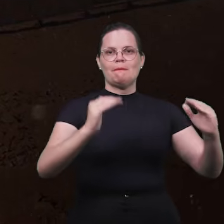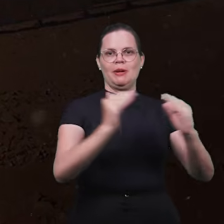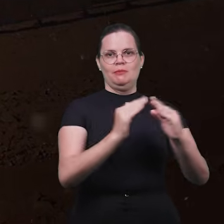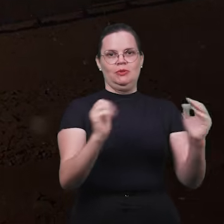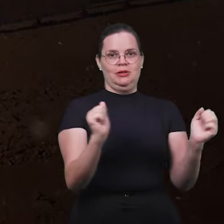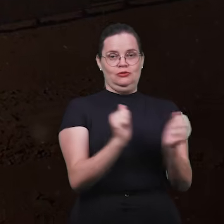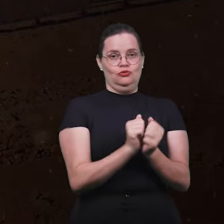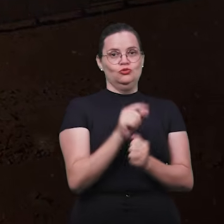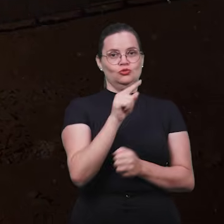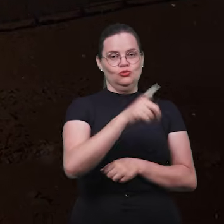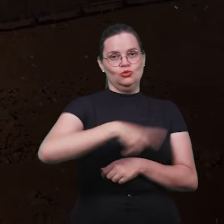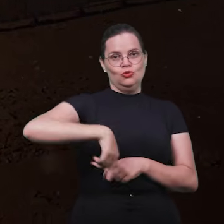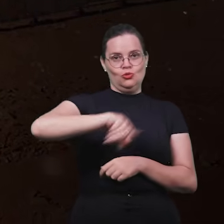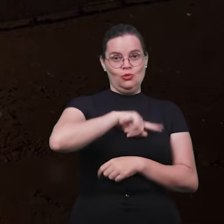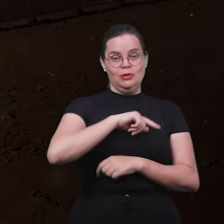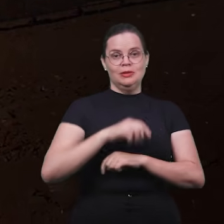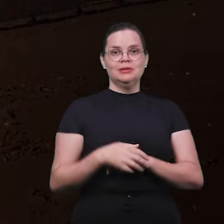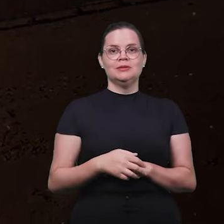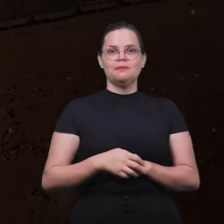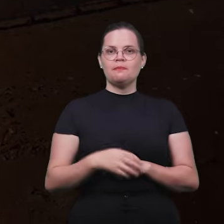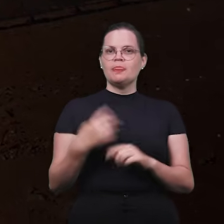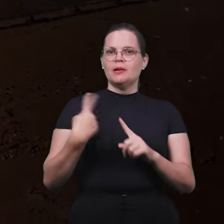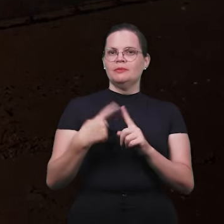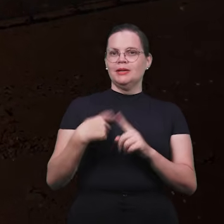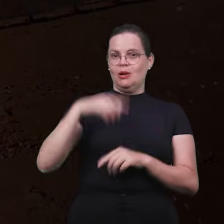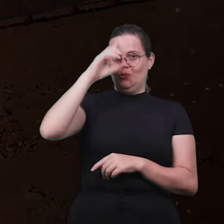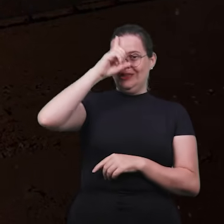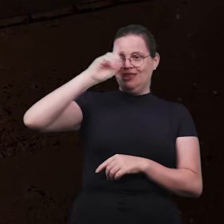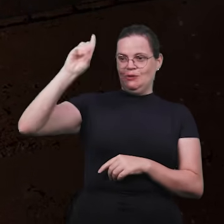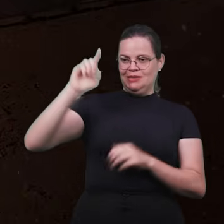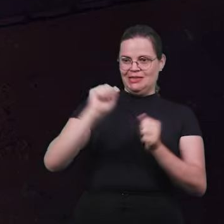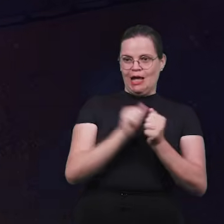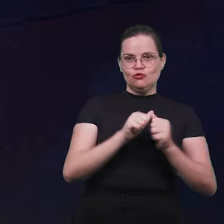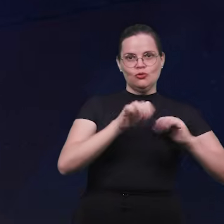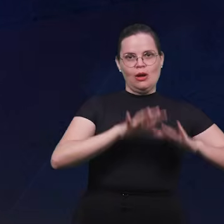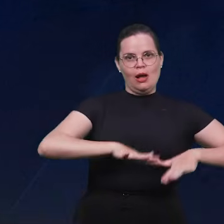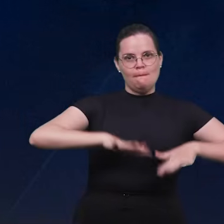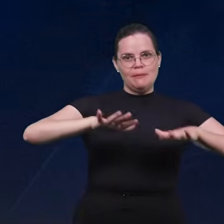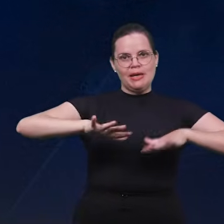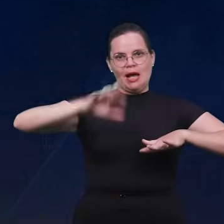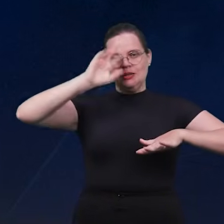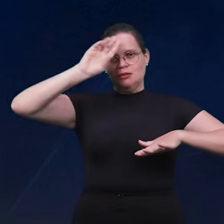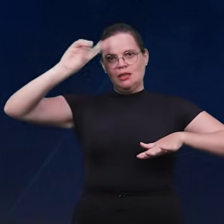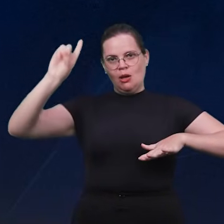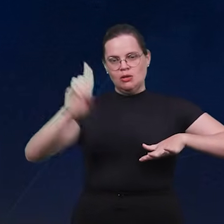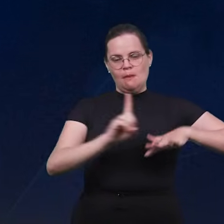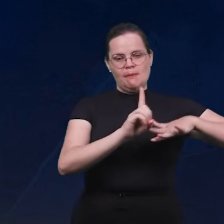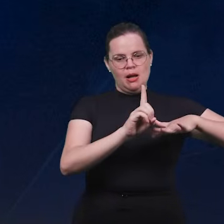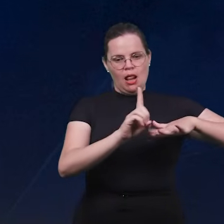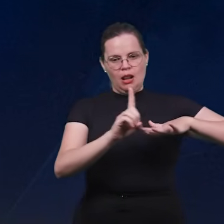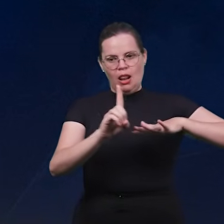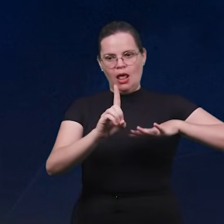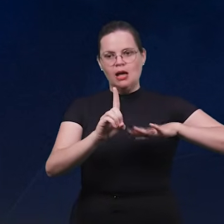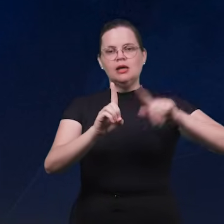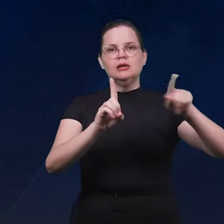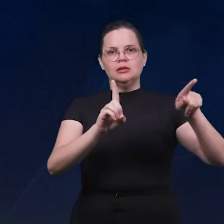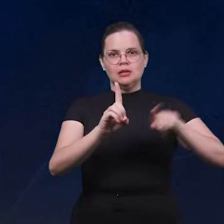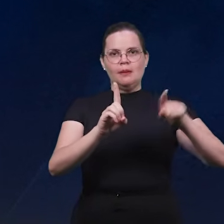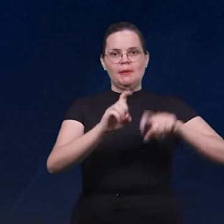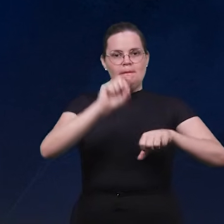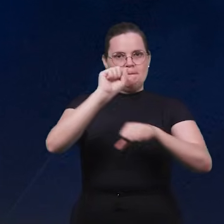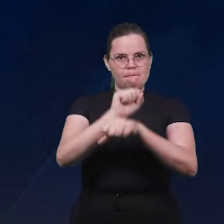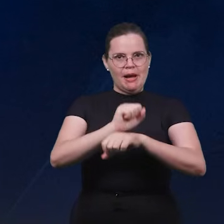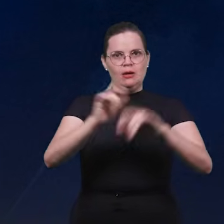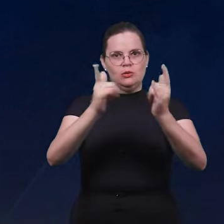posse agora, não somente de um Deus que caminha com eles, mas também um Deus que habita no meio deles, os filhos de